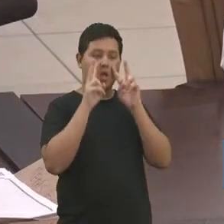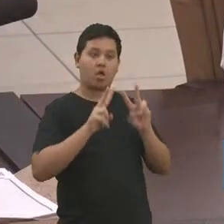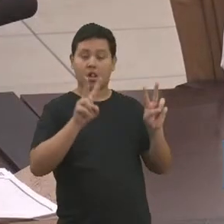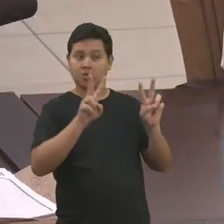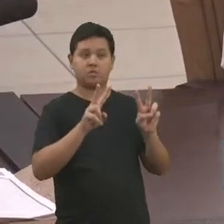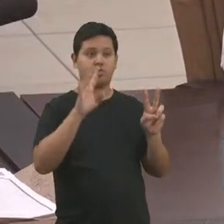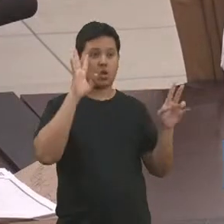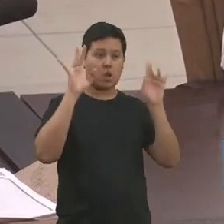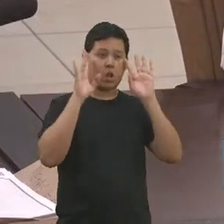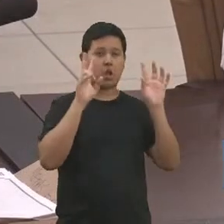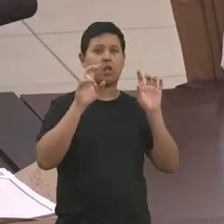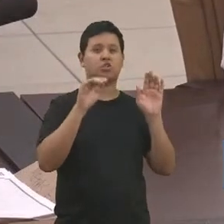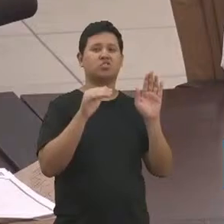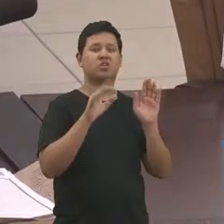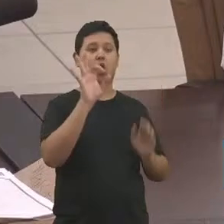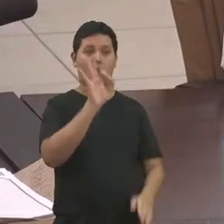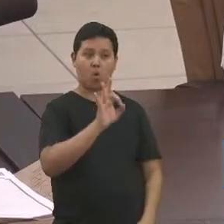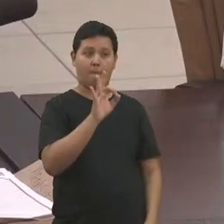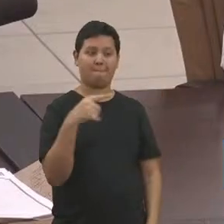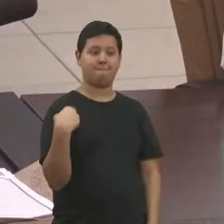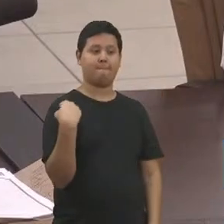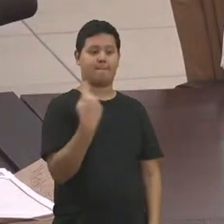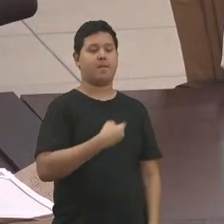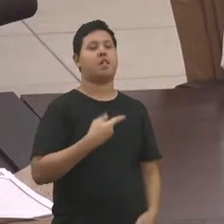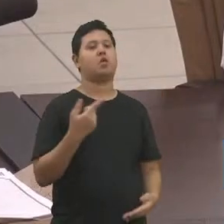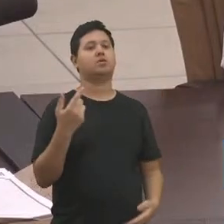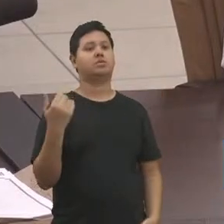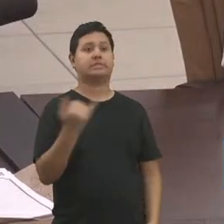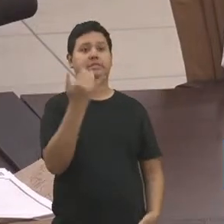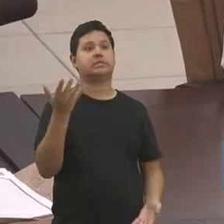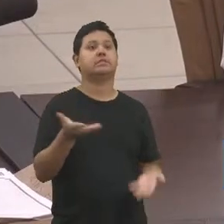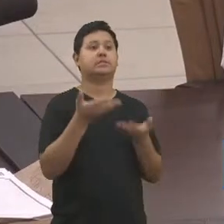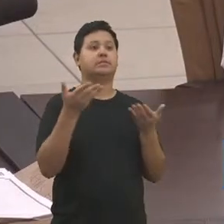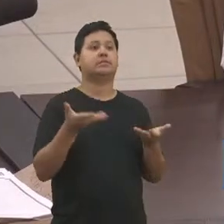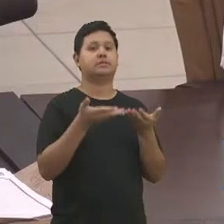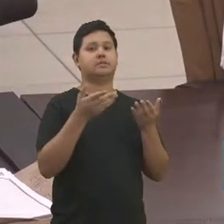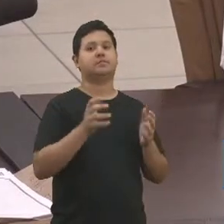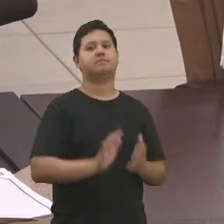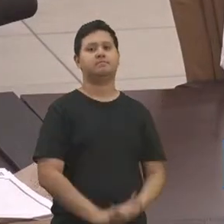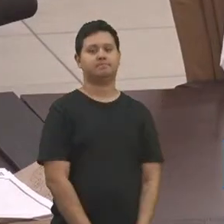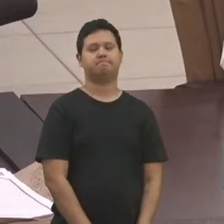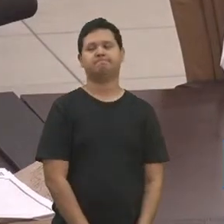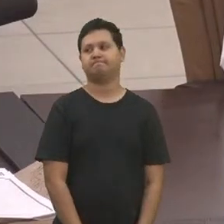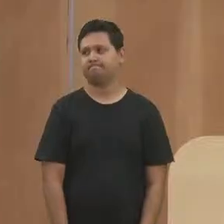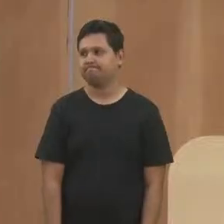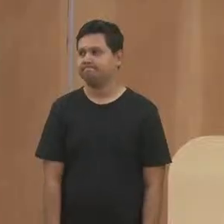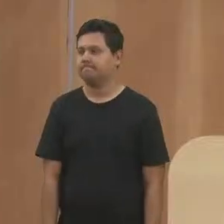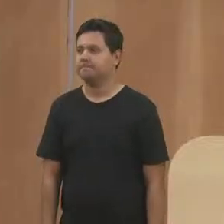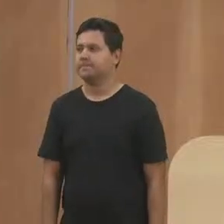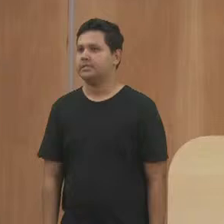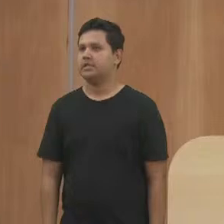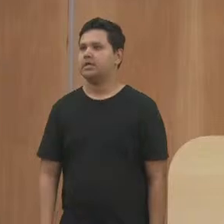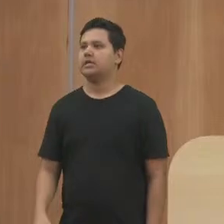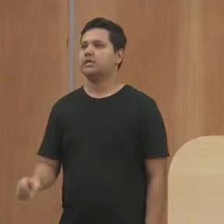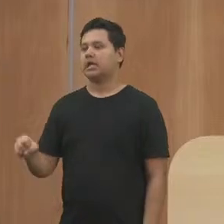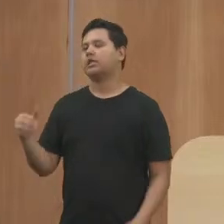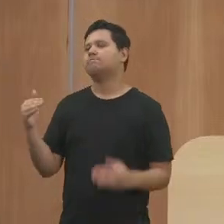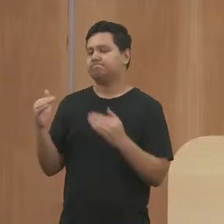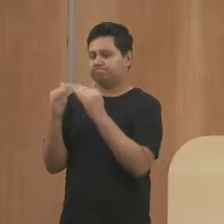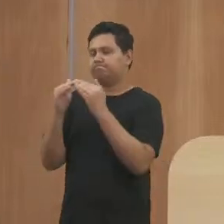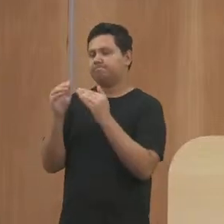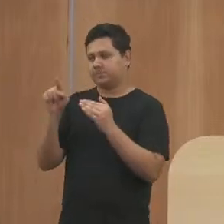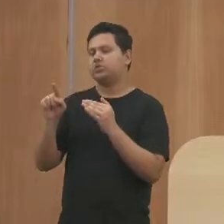que esse percentual para nós é muito elevado. Tenho compactuo da sua visão, acho que é